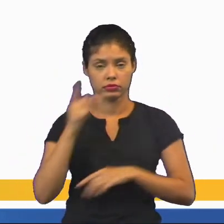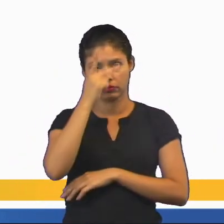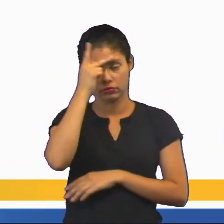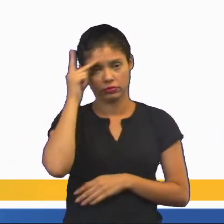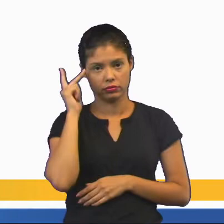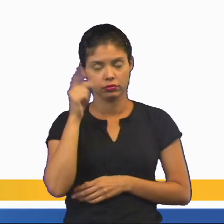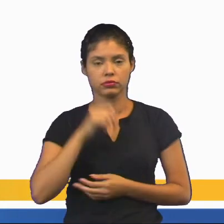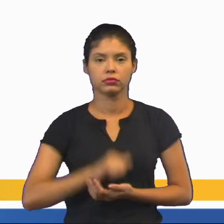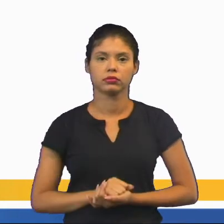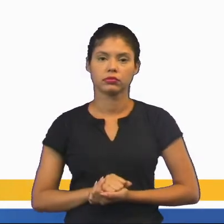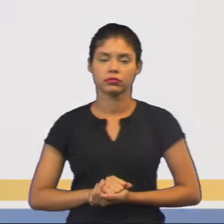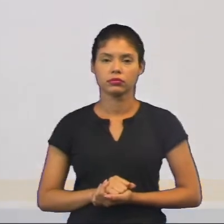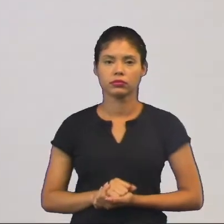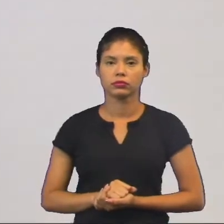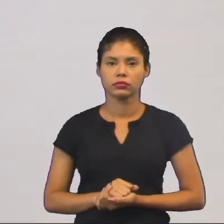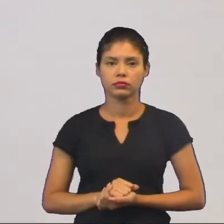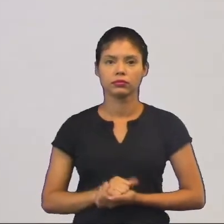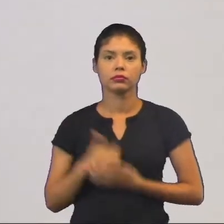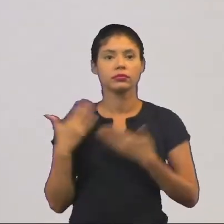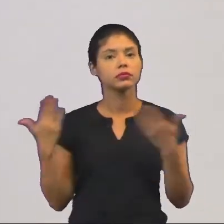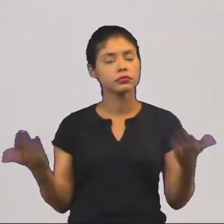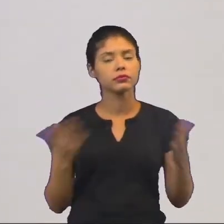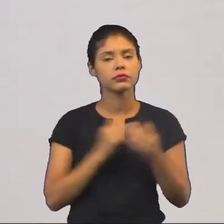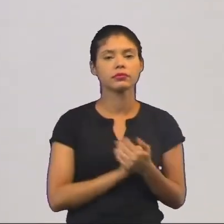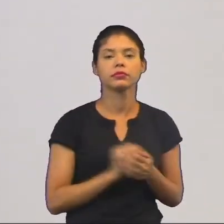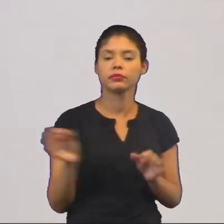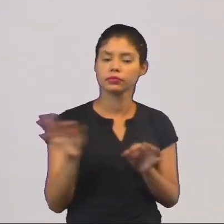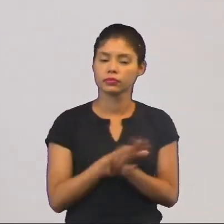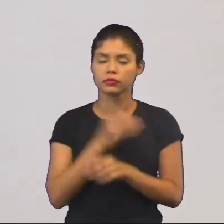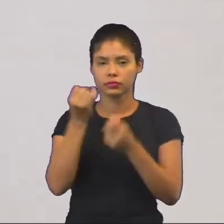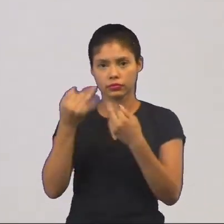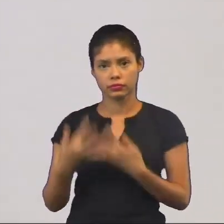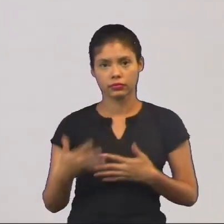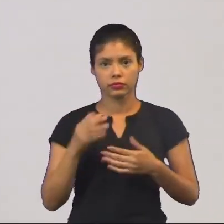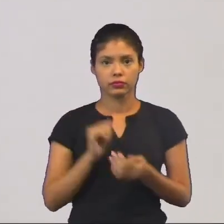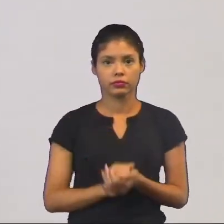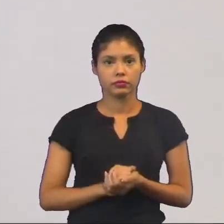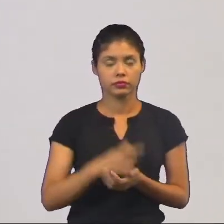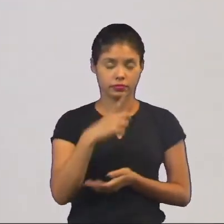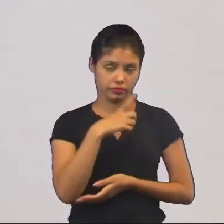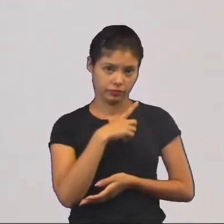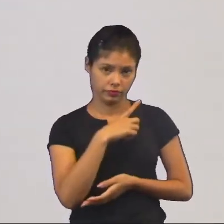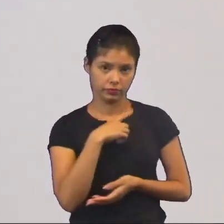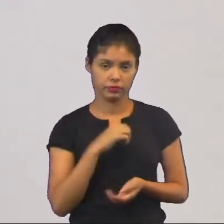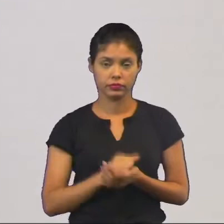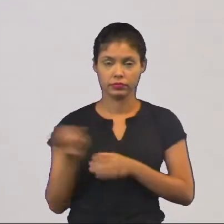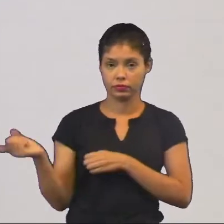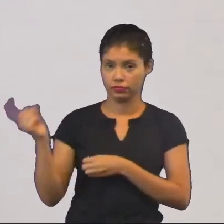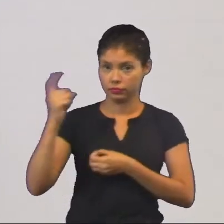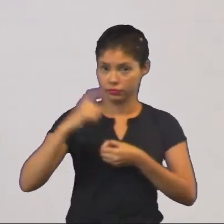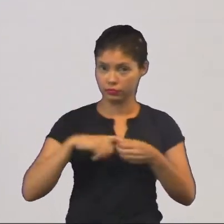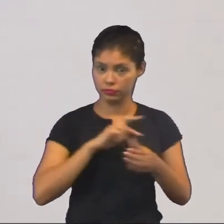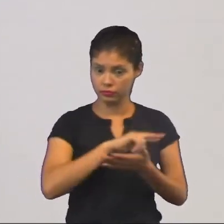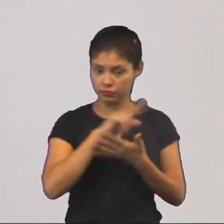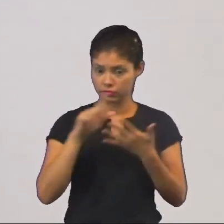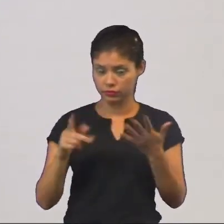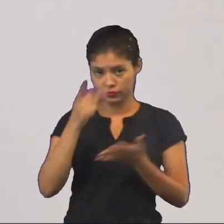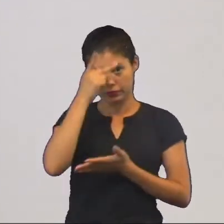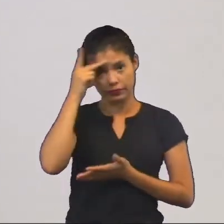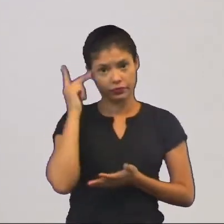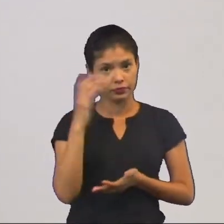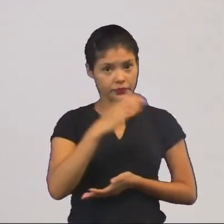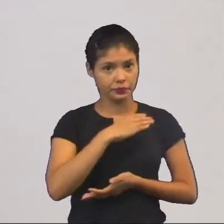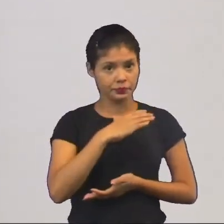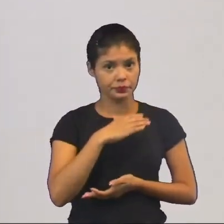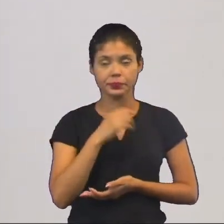a esse grande fluxo. Então, turminha, era o que eu acabava de explicar para vocês. Houve, né, a vinda de várias pessoas para